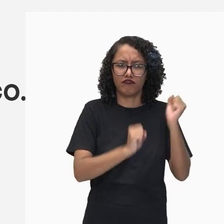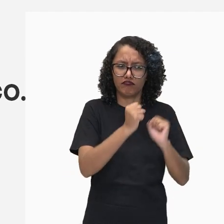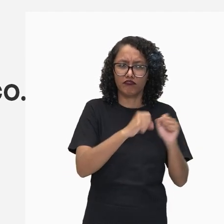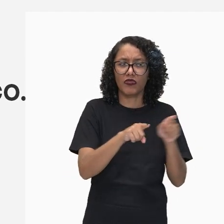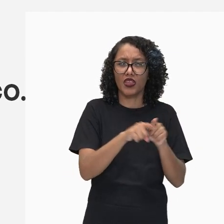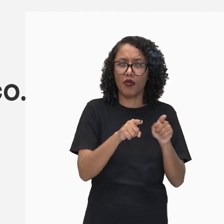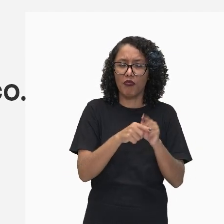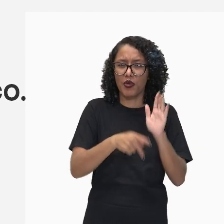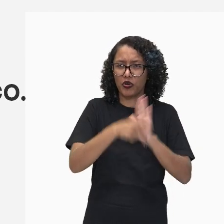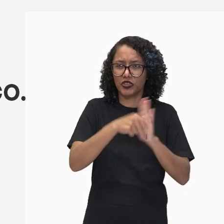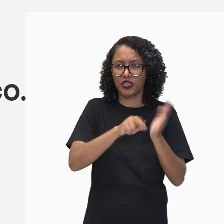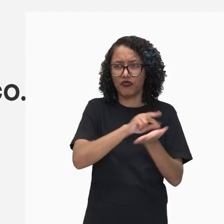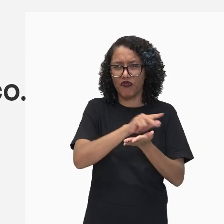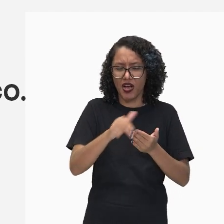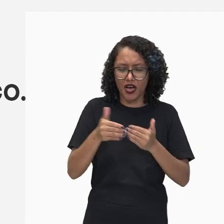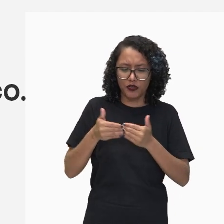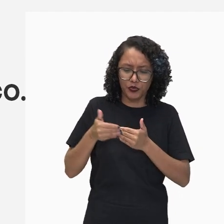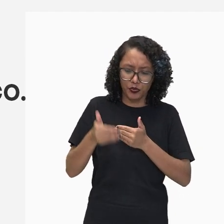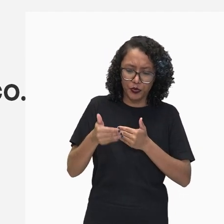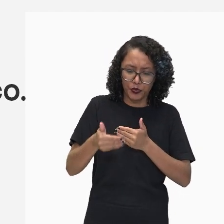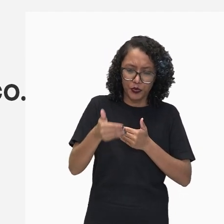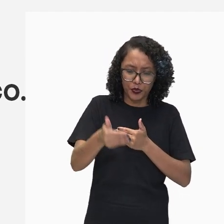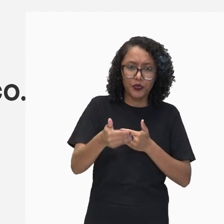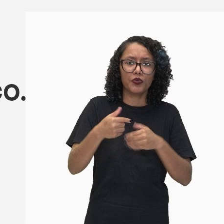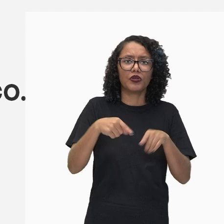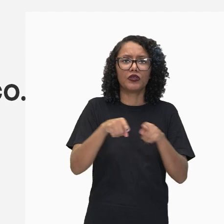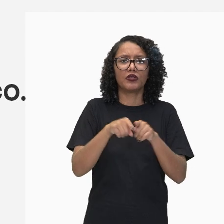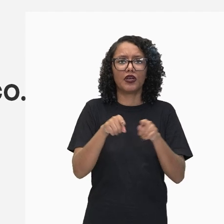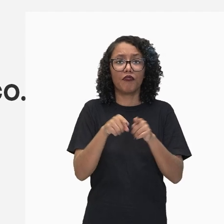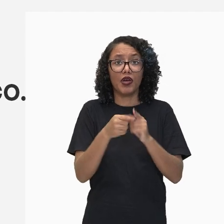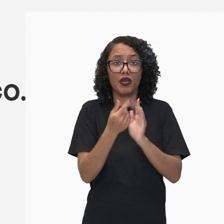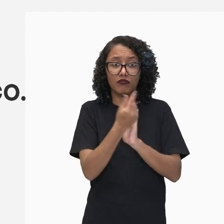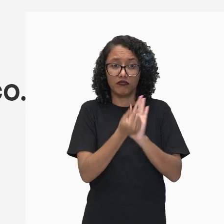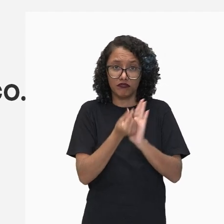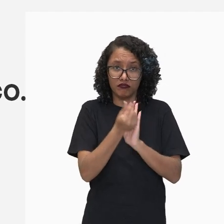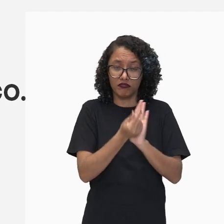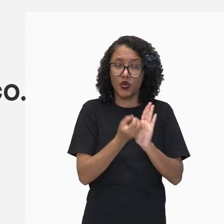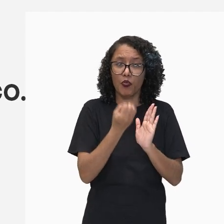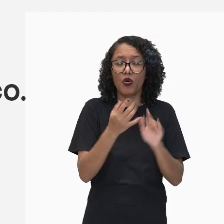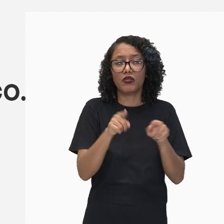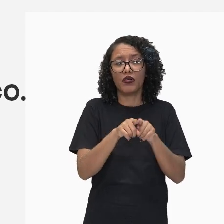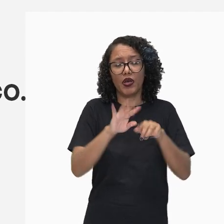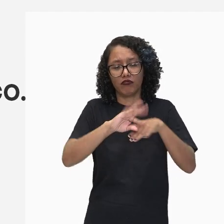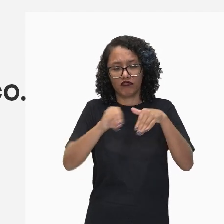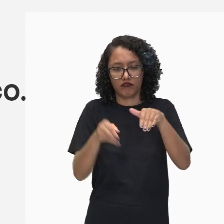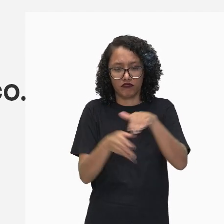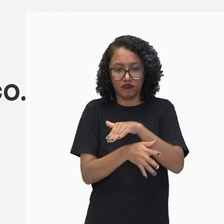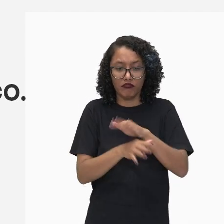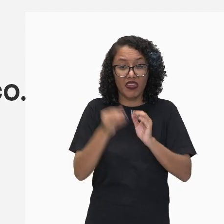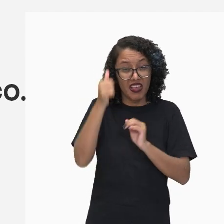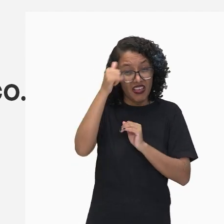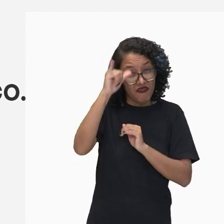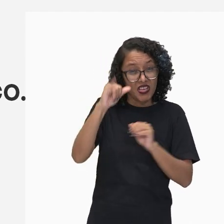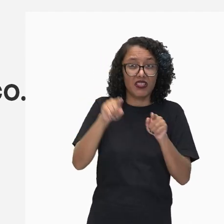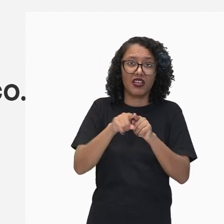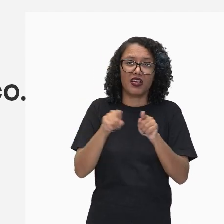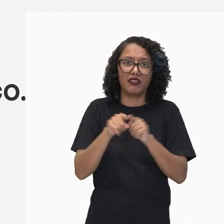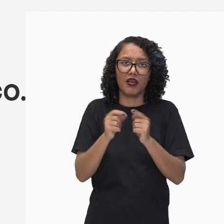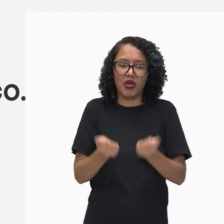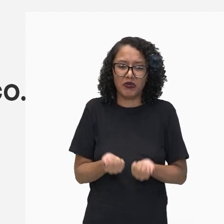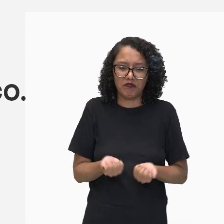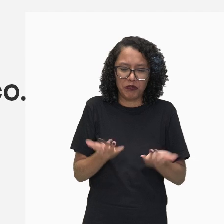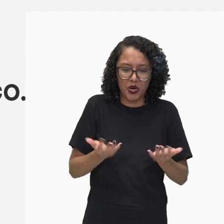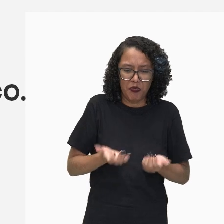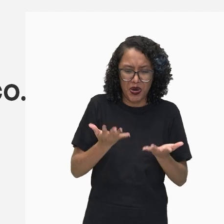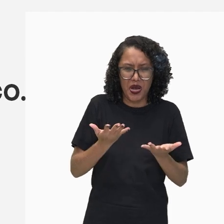longo prazo, gasto eficiente do orçamento, diminuição da corrupção e desperdício do dinheiro público,